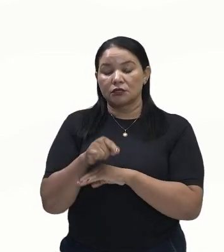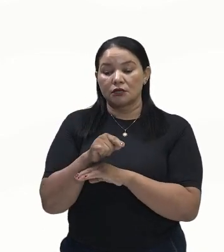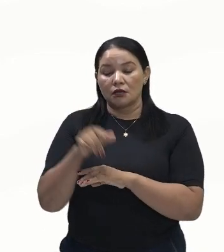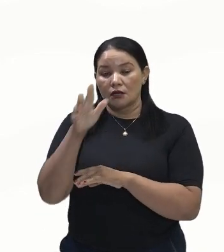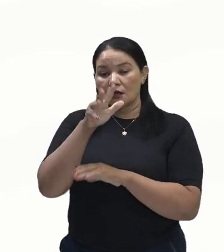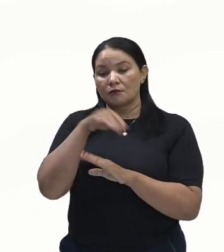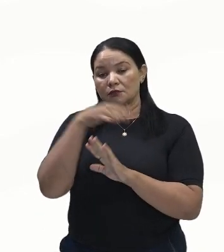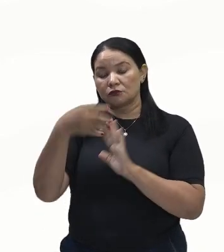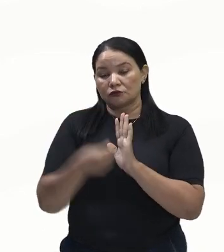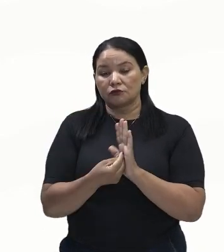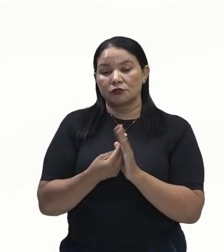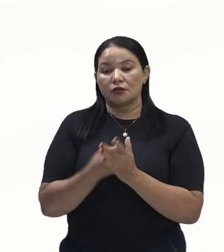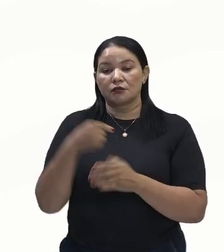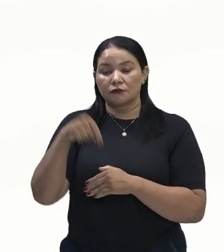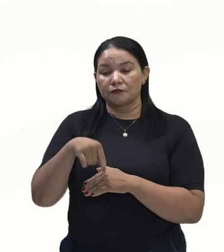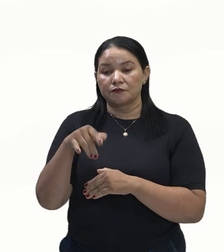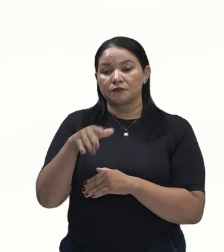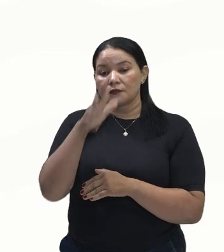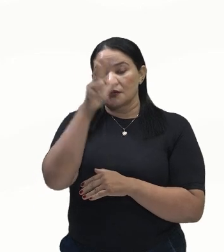Manaus, elas